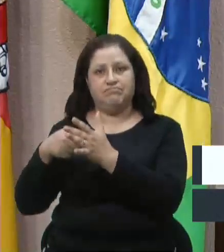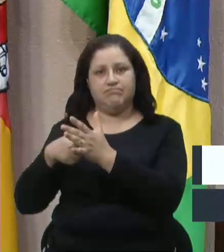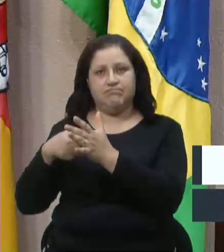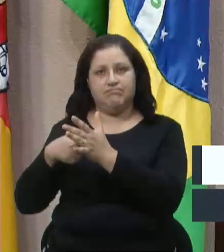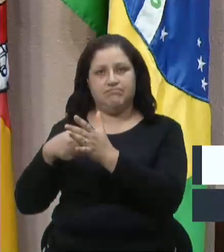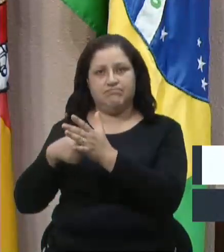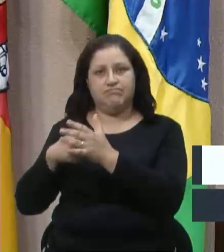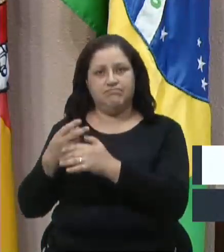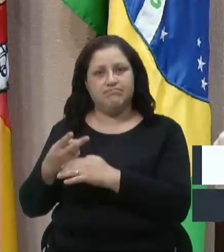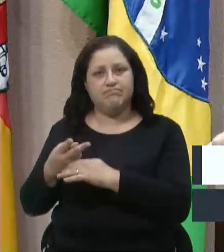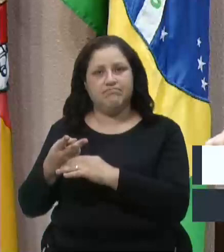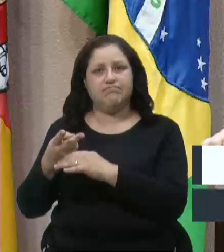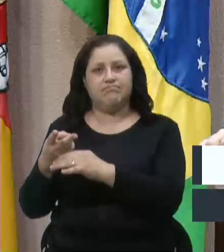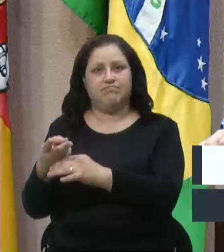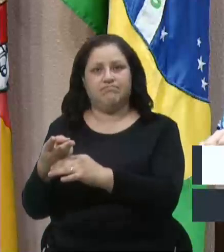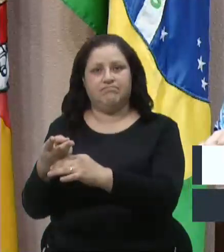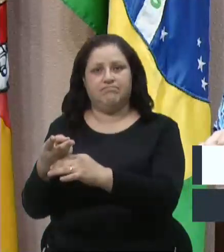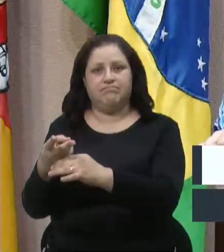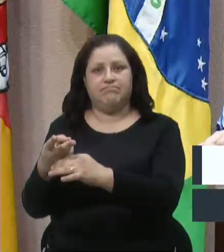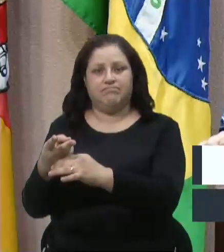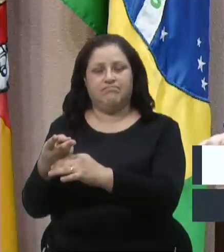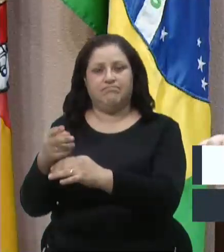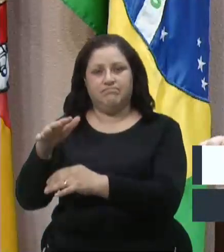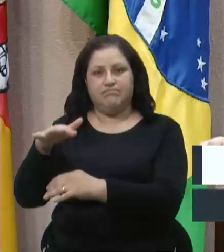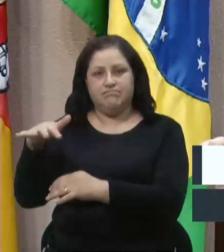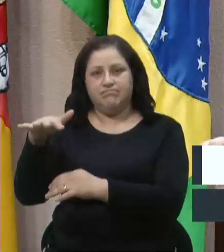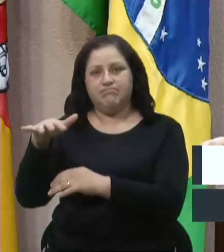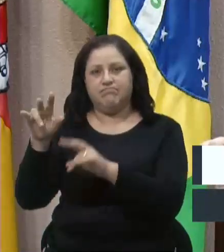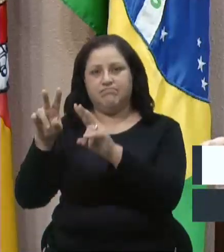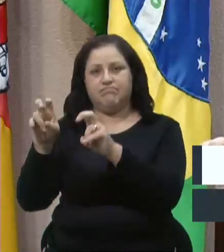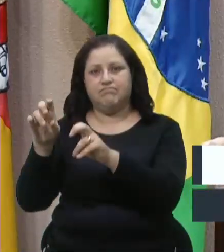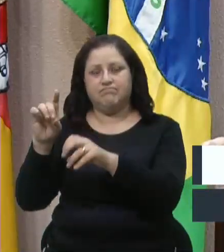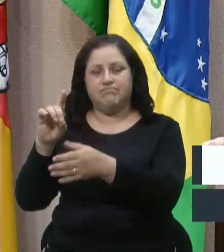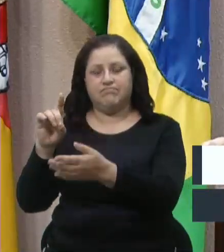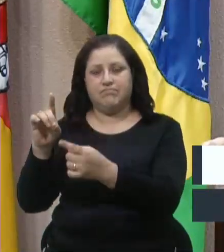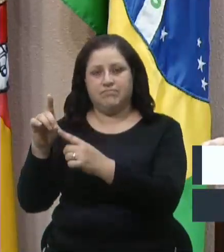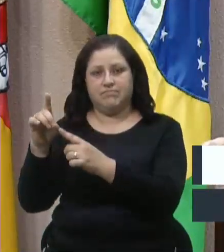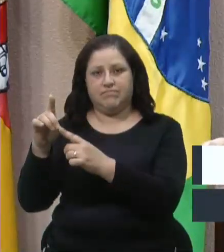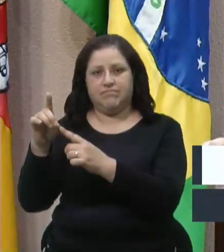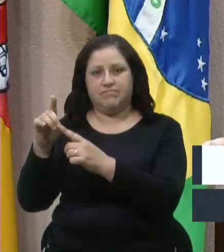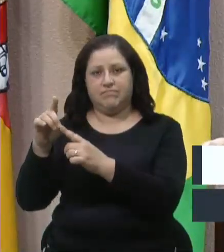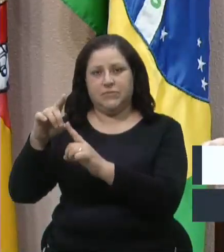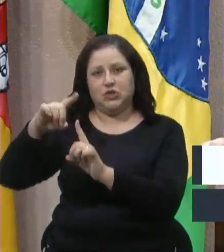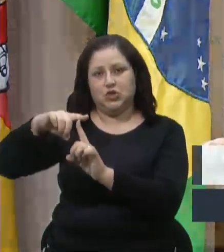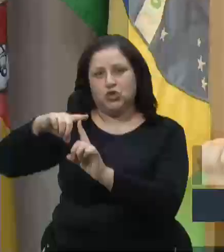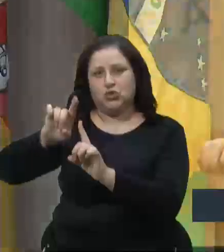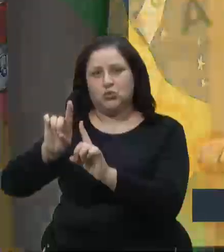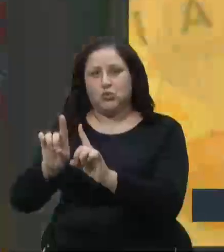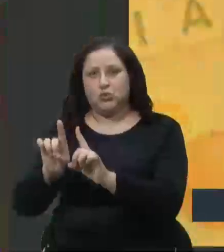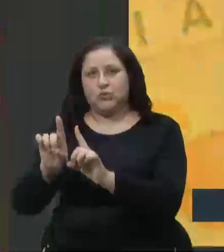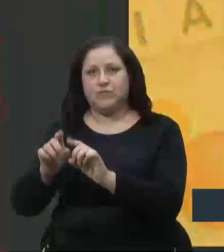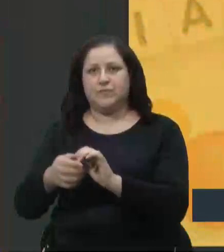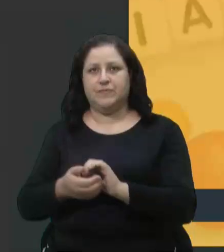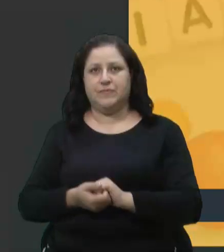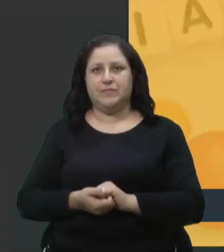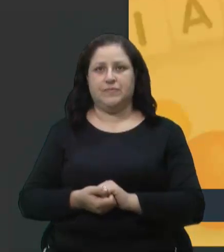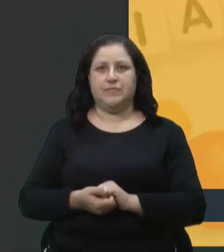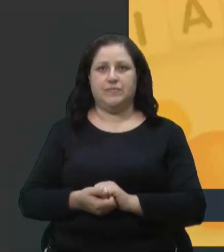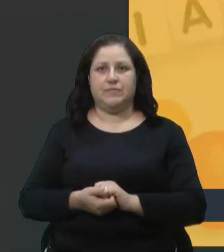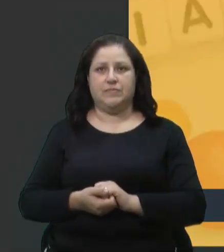tentar buscar essas situações com relação a diabetes tipo 1, que é DM1.